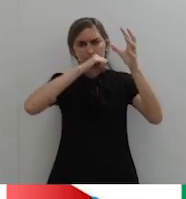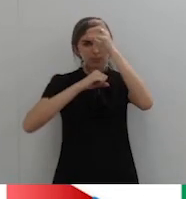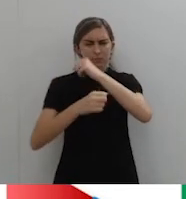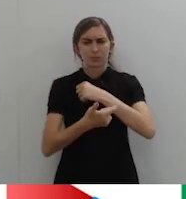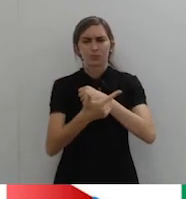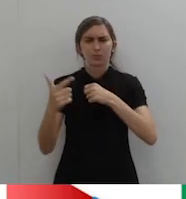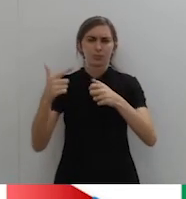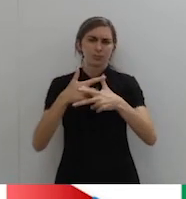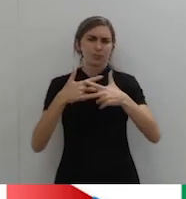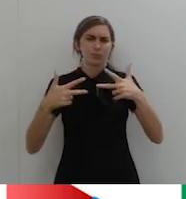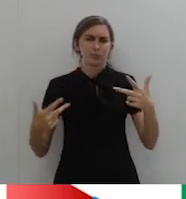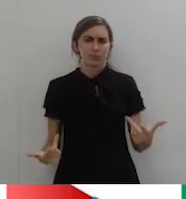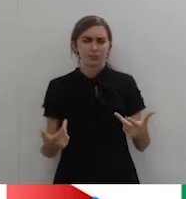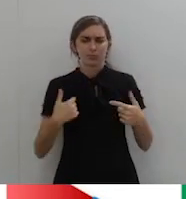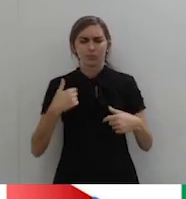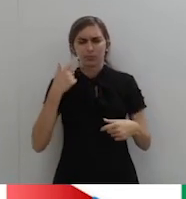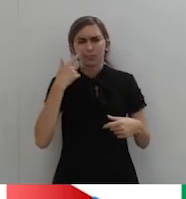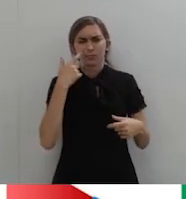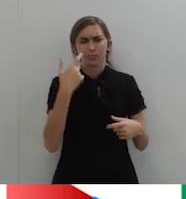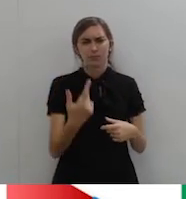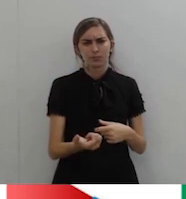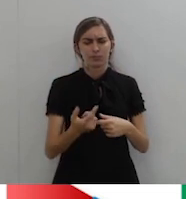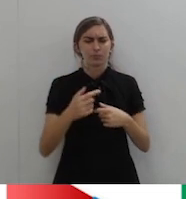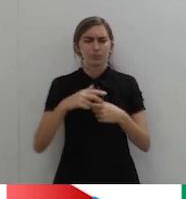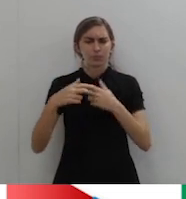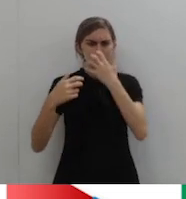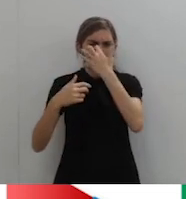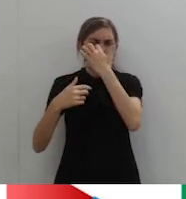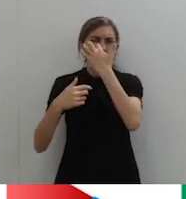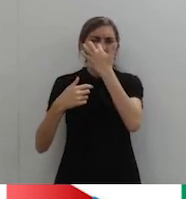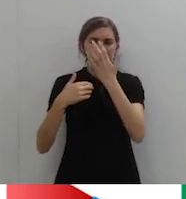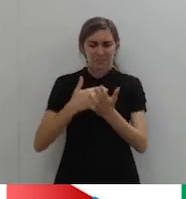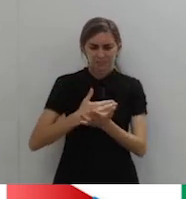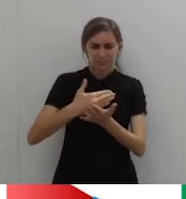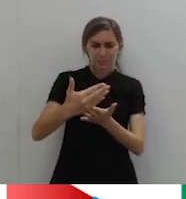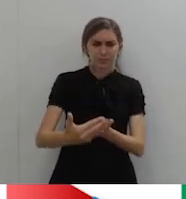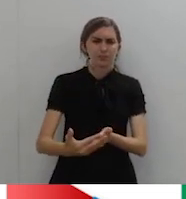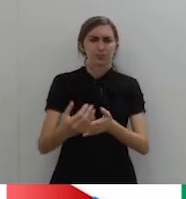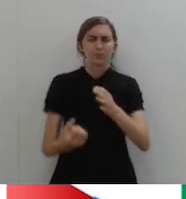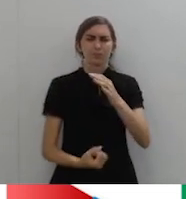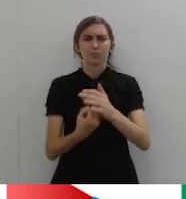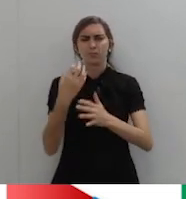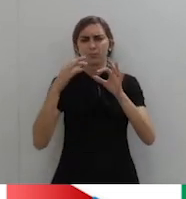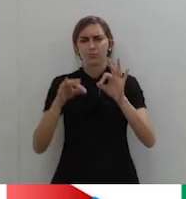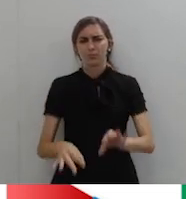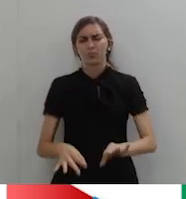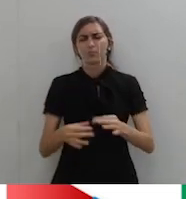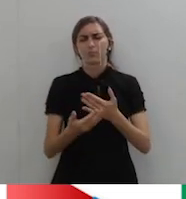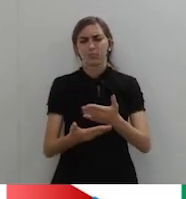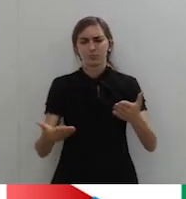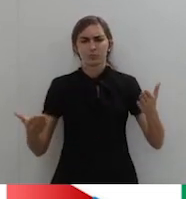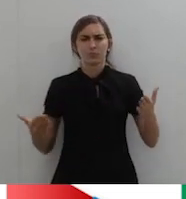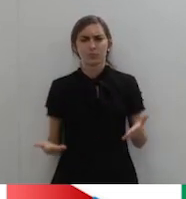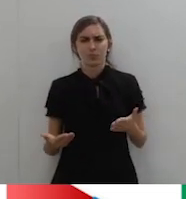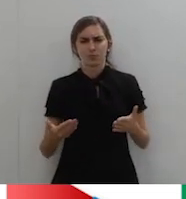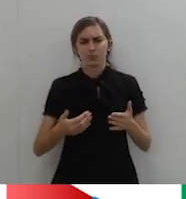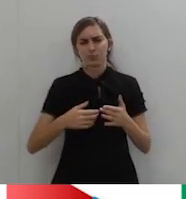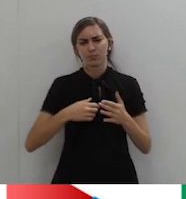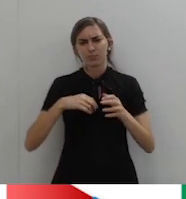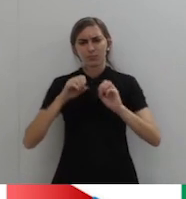aprender uma outra coisa. E aí a gente está vendo que no início ele foi criado para poder justamente fazer a questão